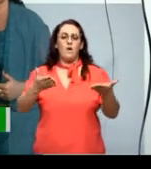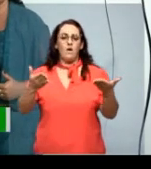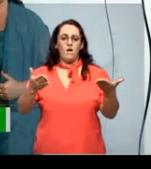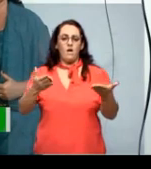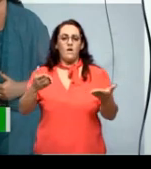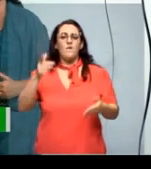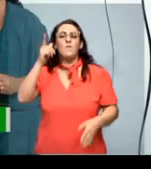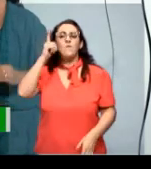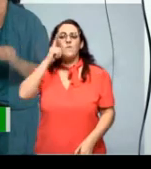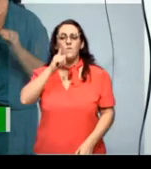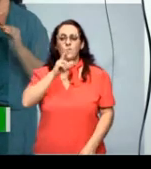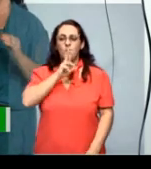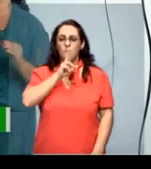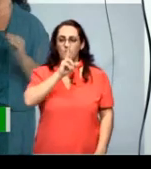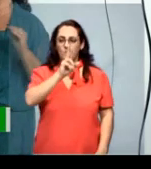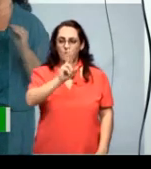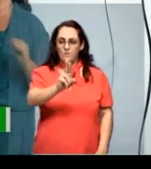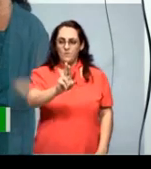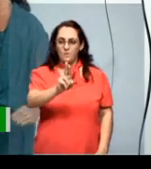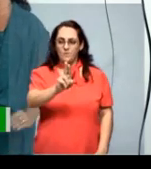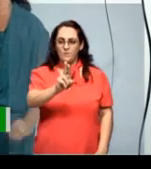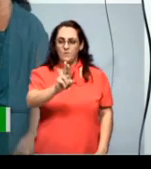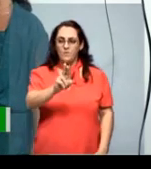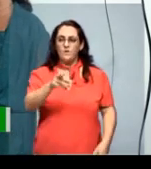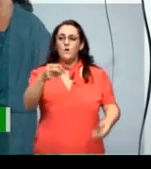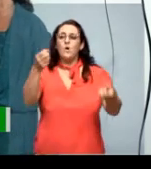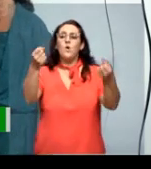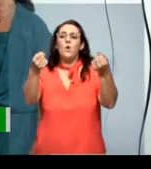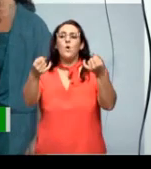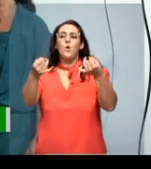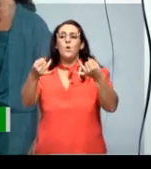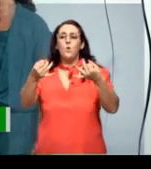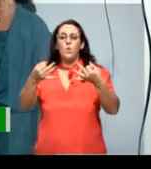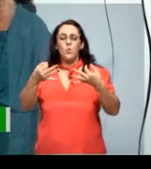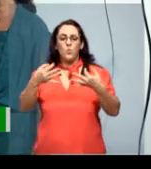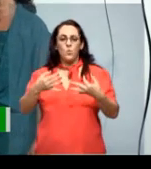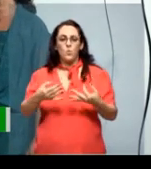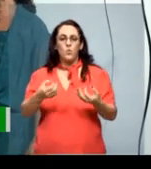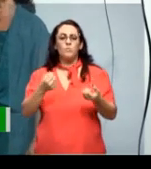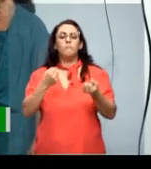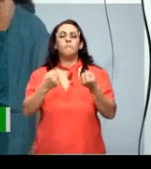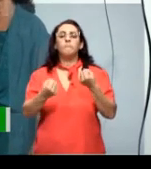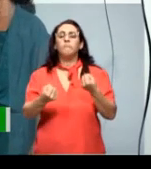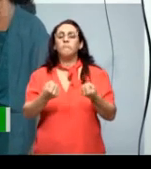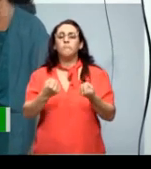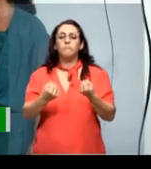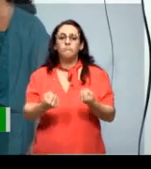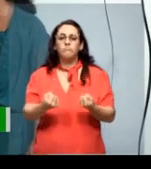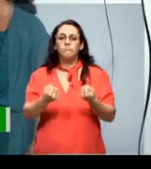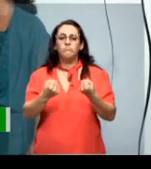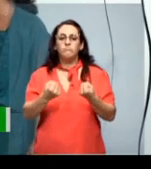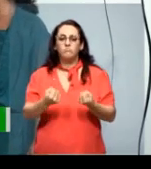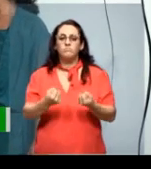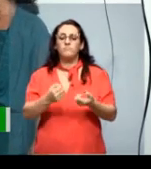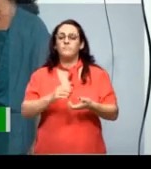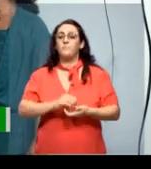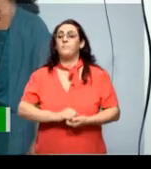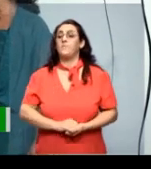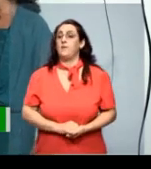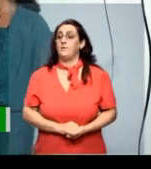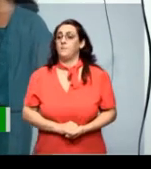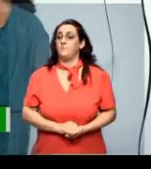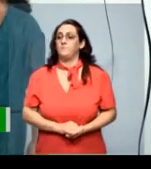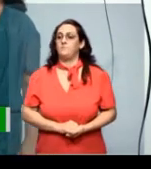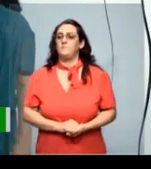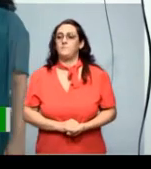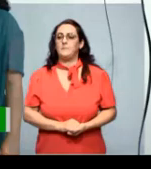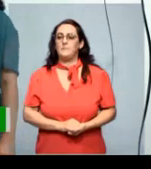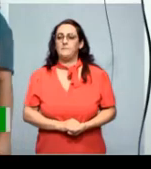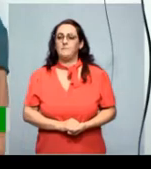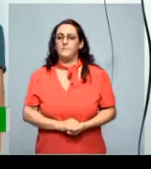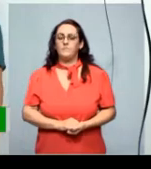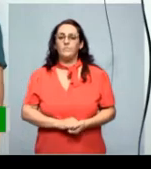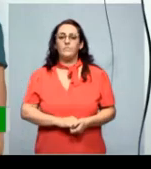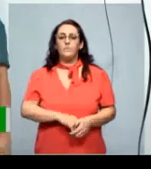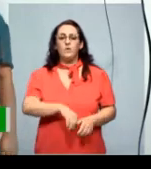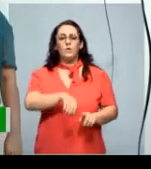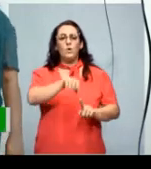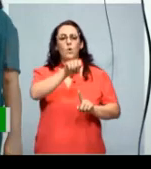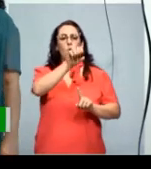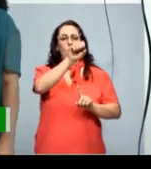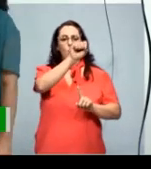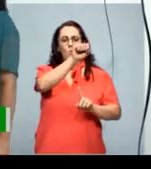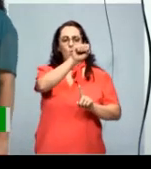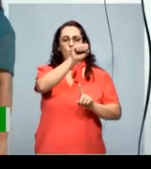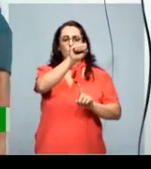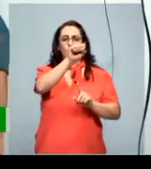de resposta? Quantos quilos eu uso em cada dia, né? Bom, 8 dividido